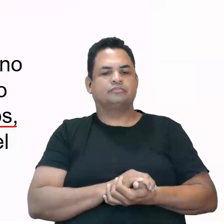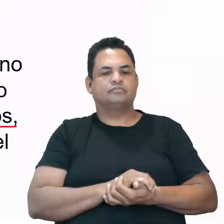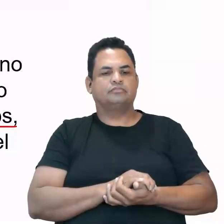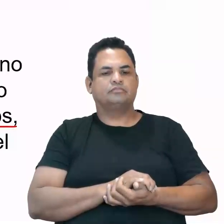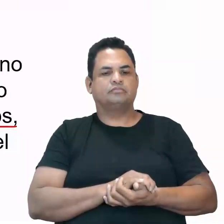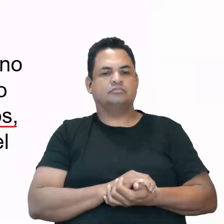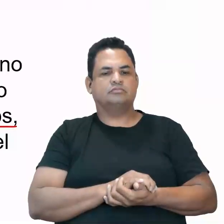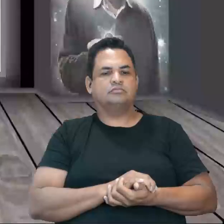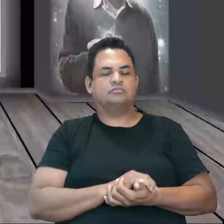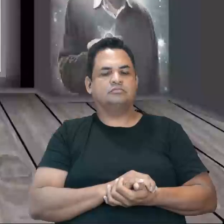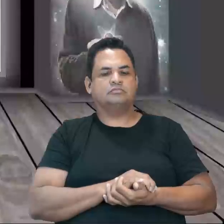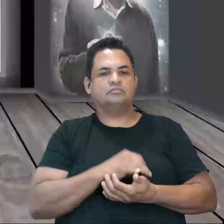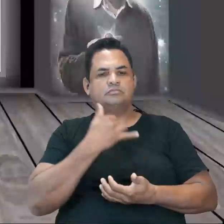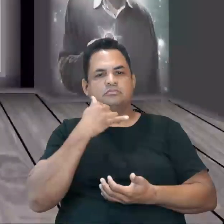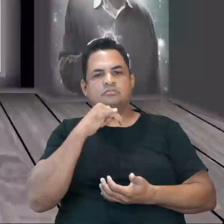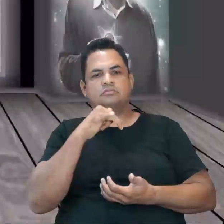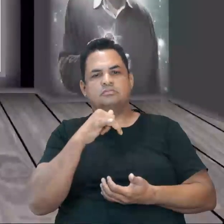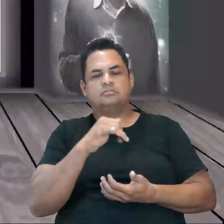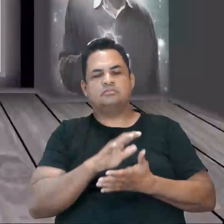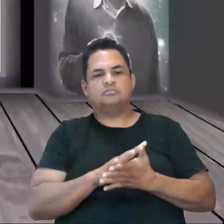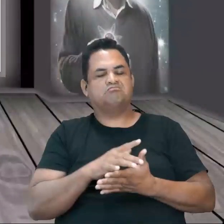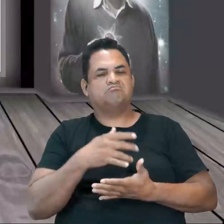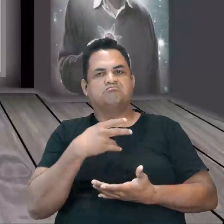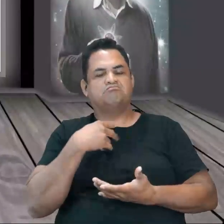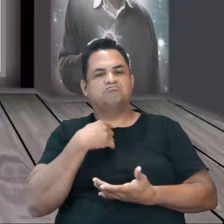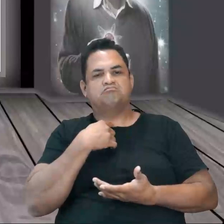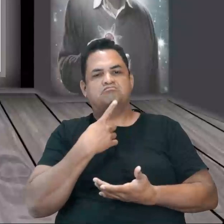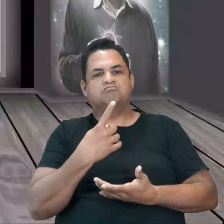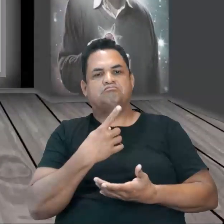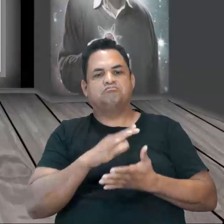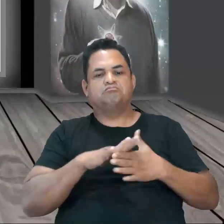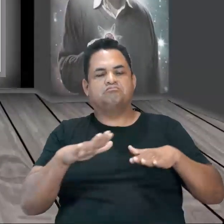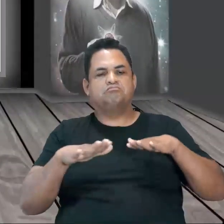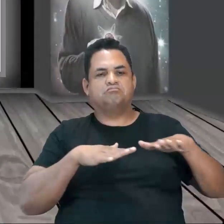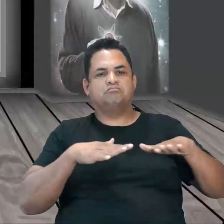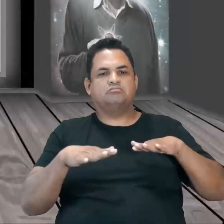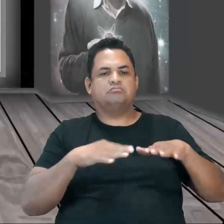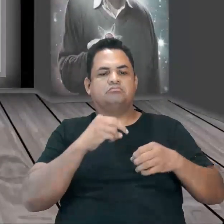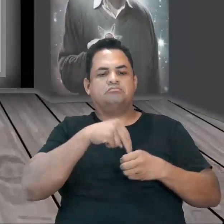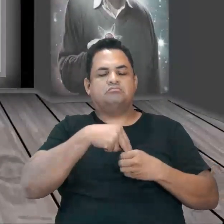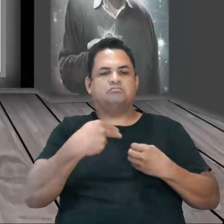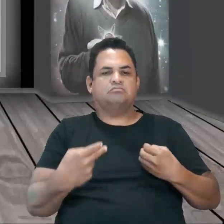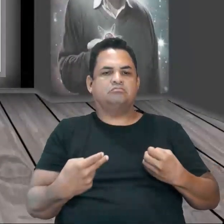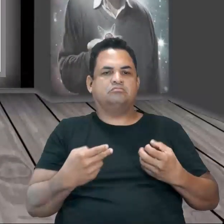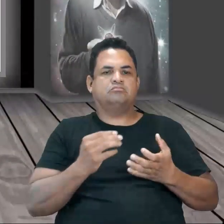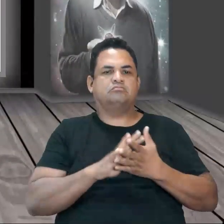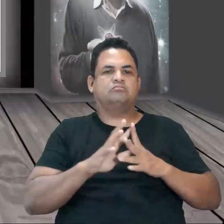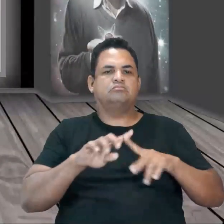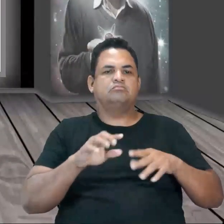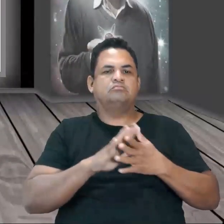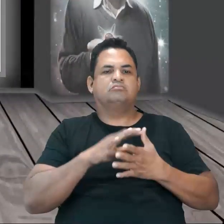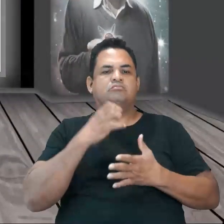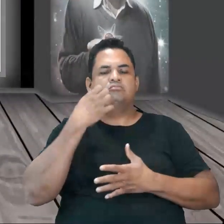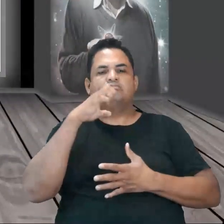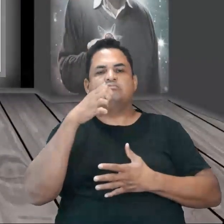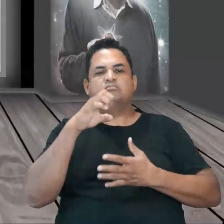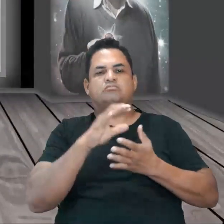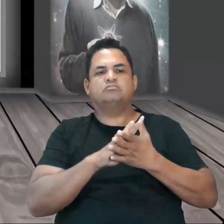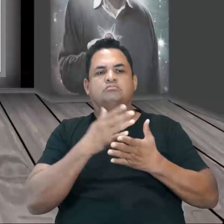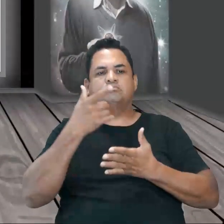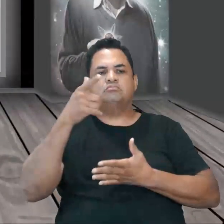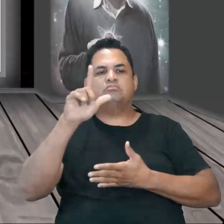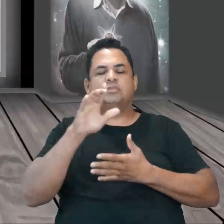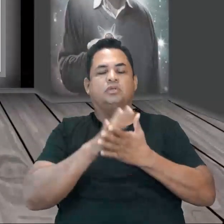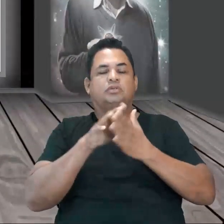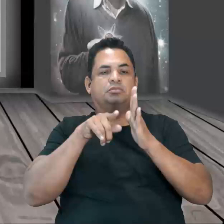de eletrização, gente, não tem como eu mover nada lá no núcleo. Aí, mas a energia e tal, vai ser outro estudo.